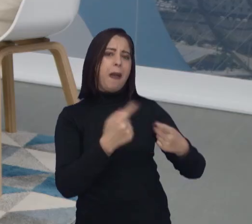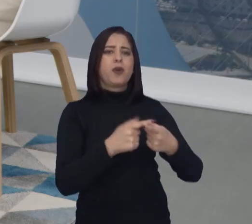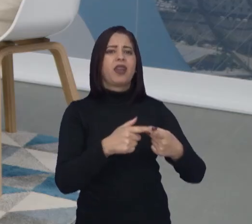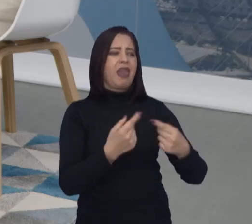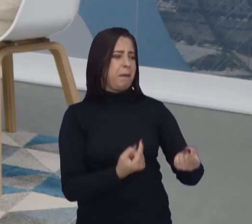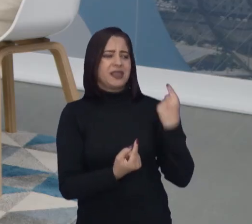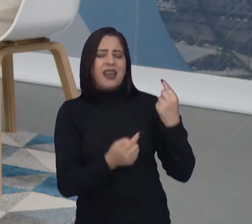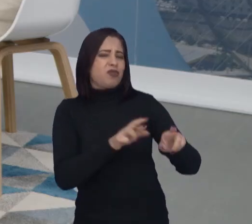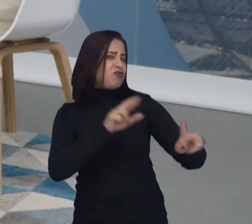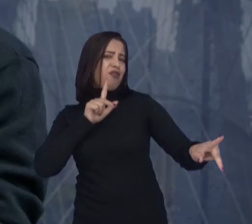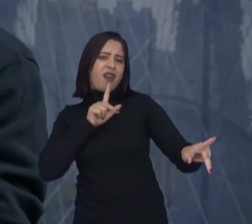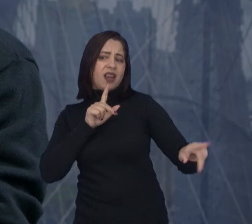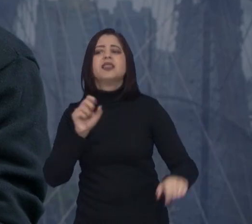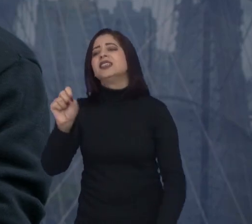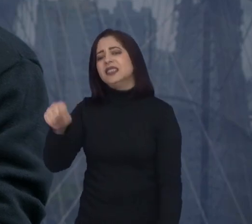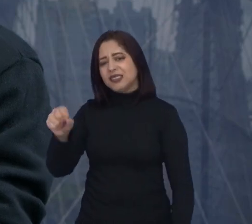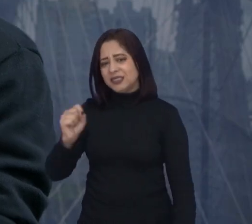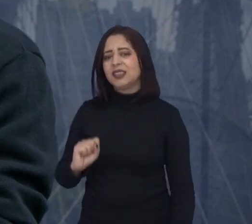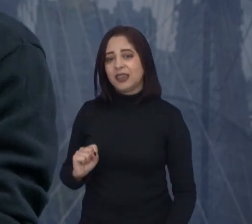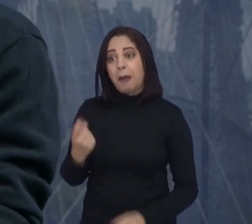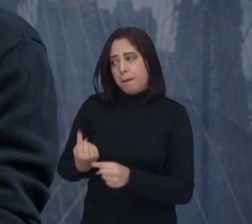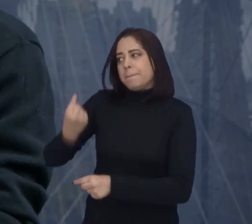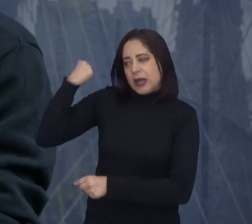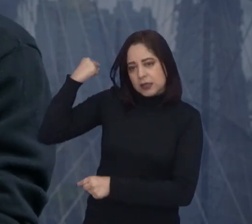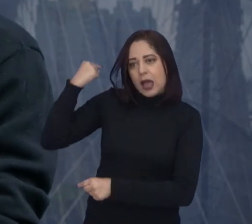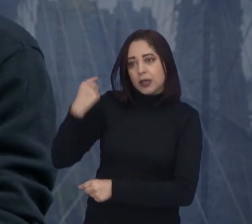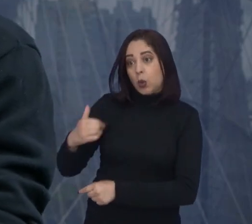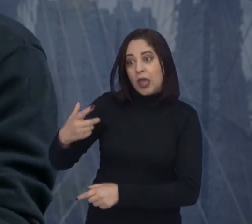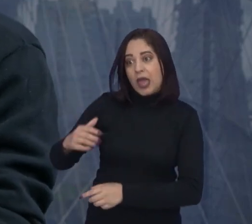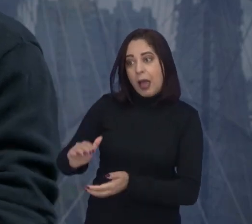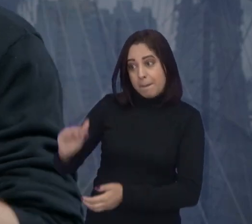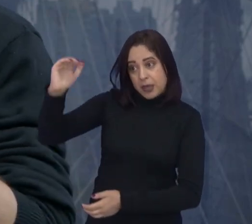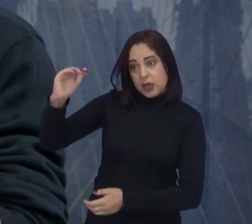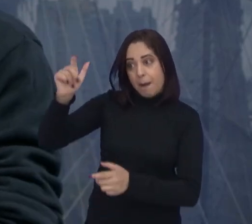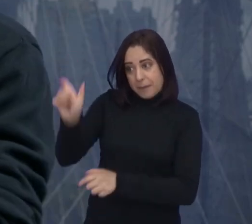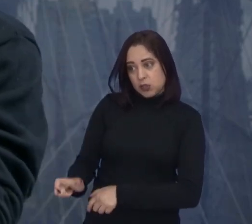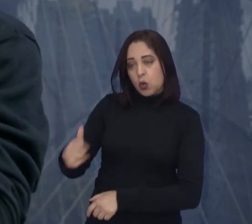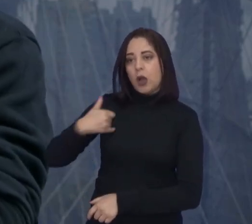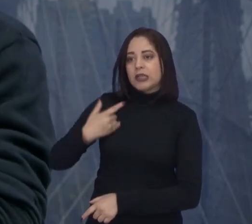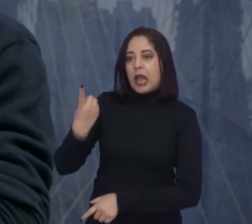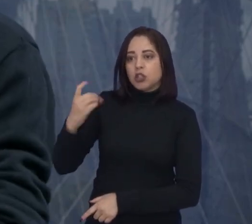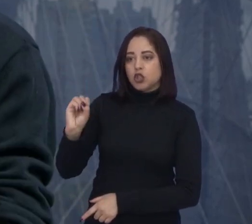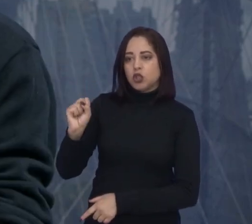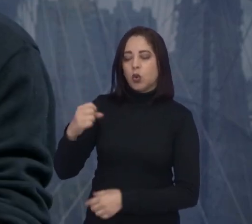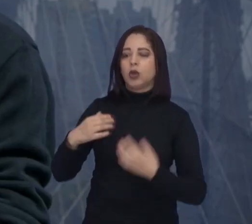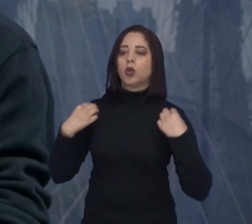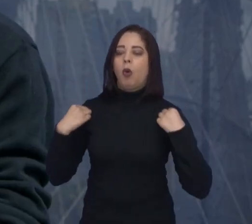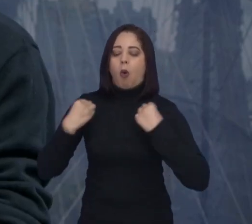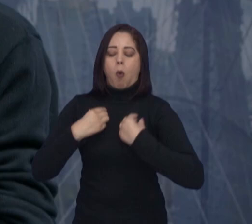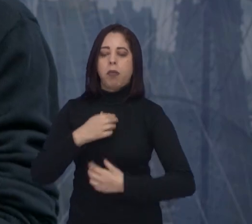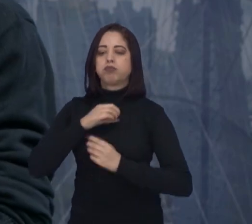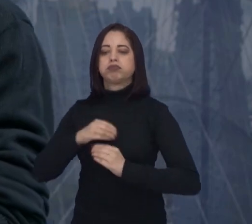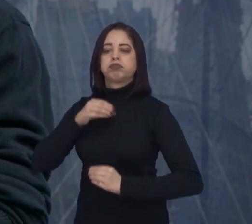que a gente chama na psicologia de Zeitgeist, que é o espírito do tempo. Antigamente, 18 anos, as pessoas já se vestiam como adultos. Você deve ver algumas fotos de crianças na